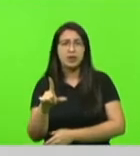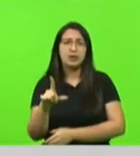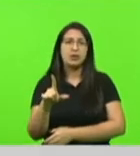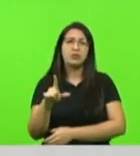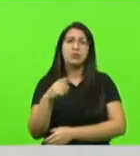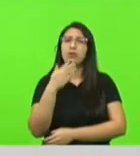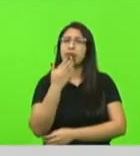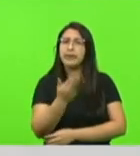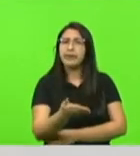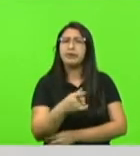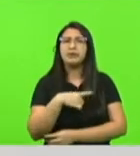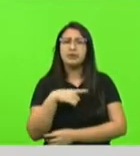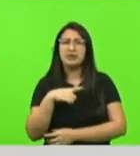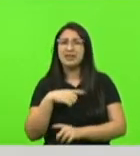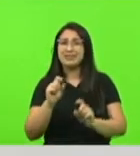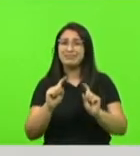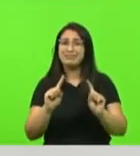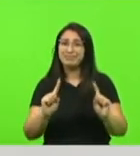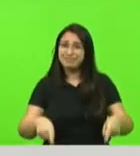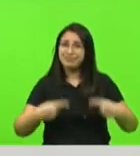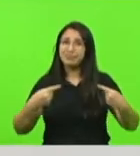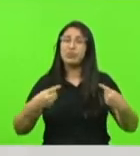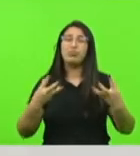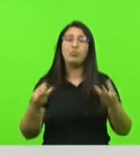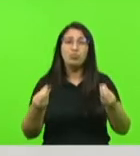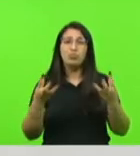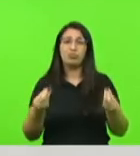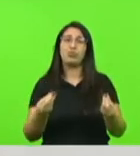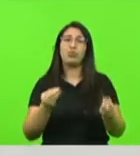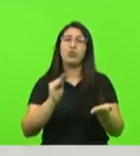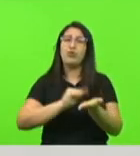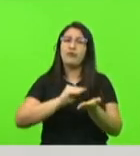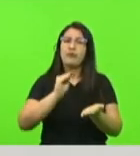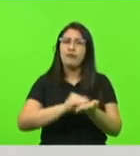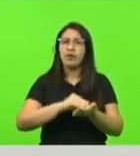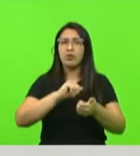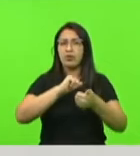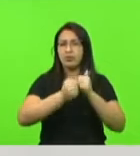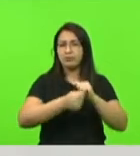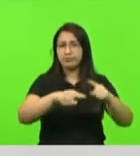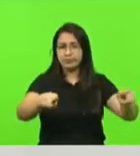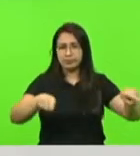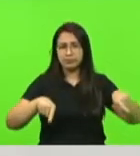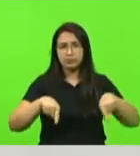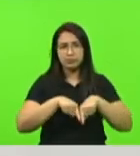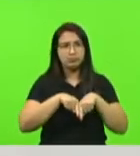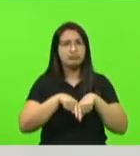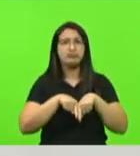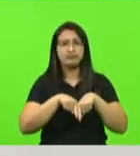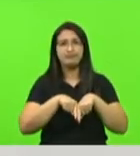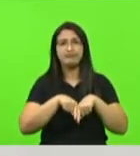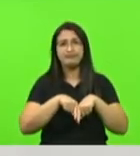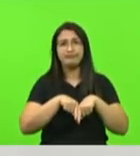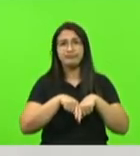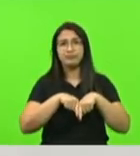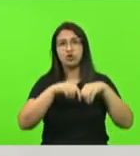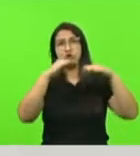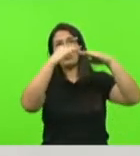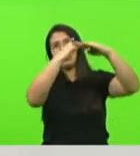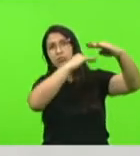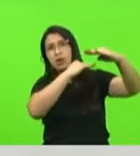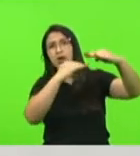seus grandes desafios. Desde a ausência de quadra para atividade esportiva, quadra coberta,